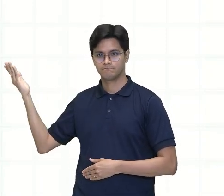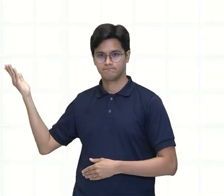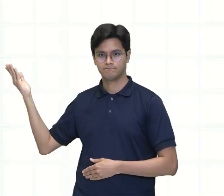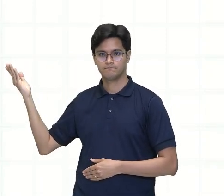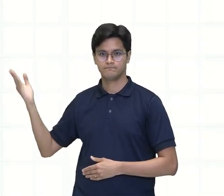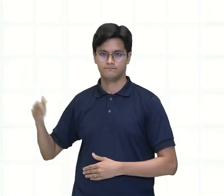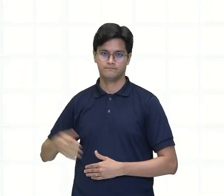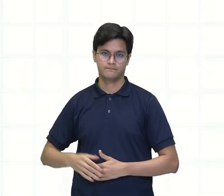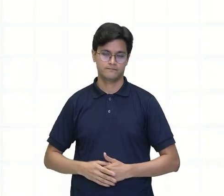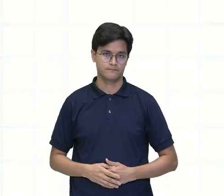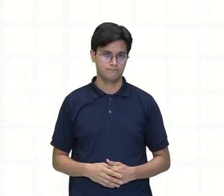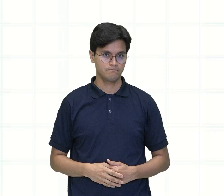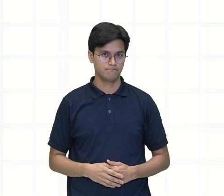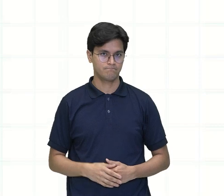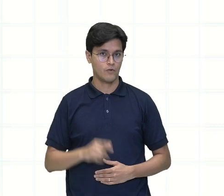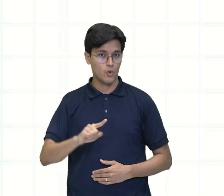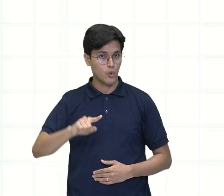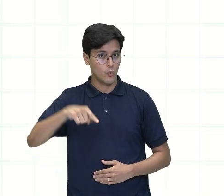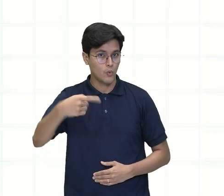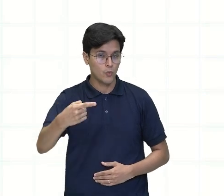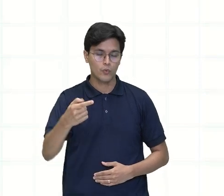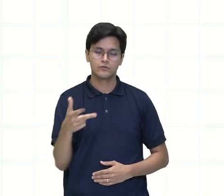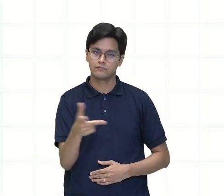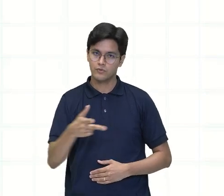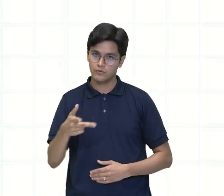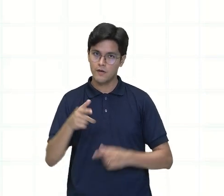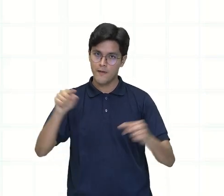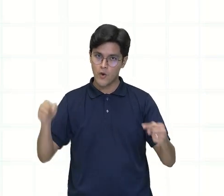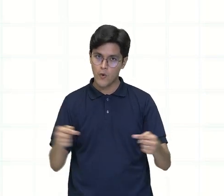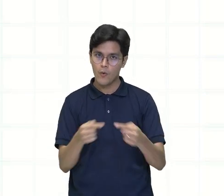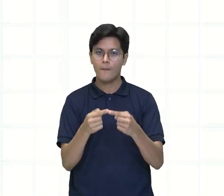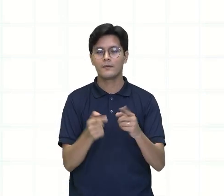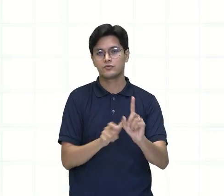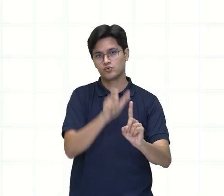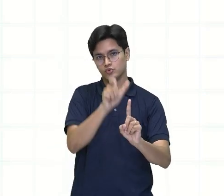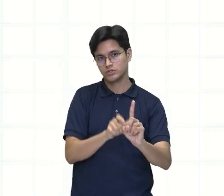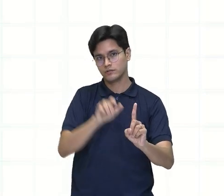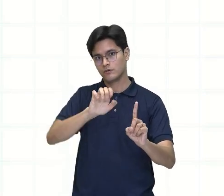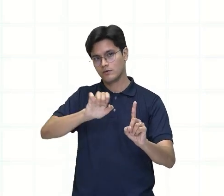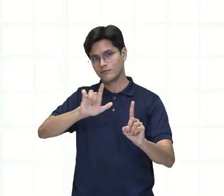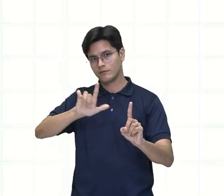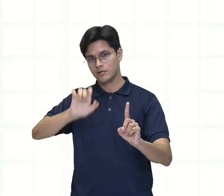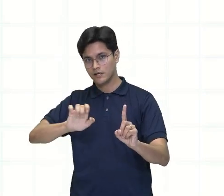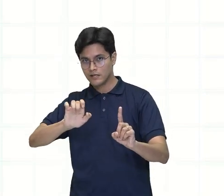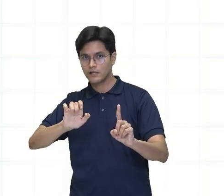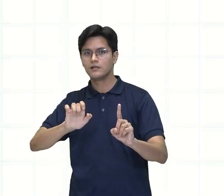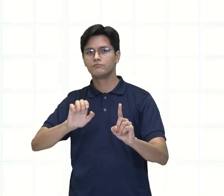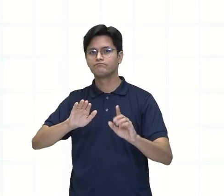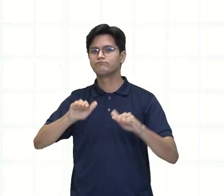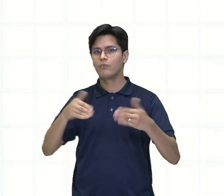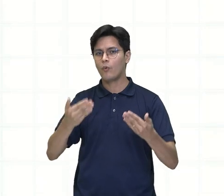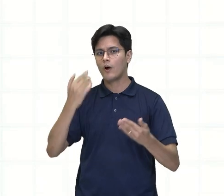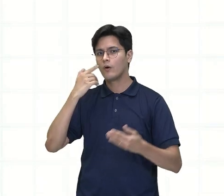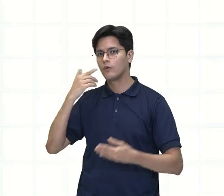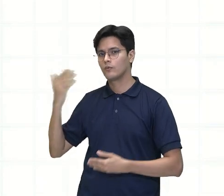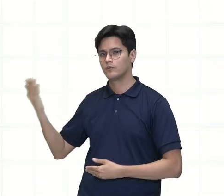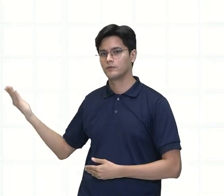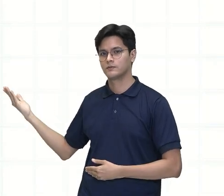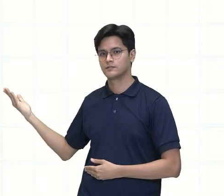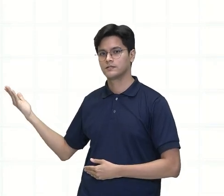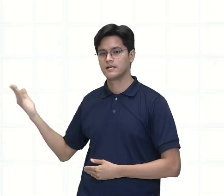Próximo pronome, né, que corresponde ao sujeito ele, é o him,